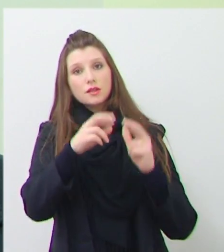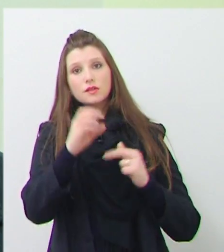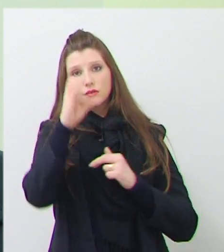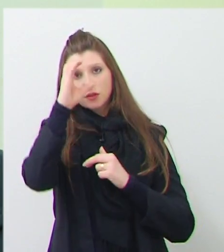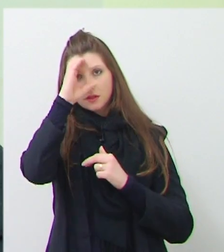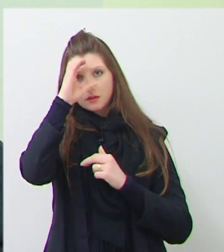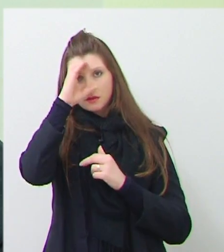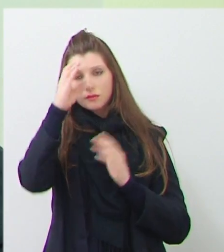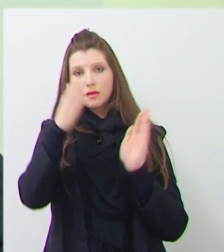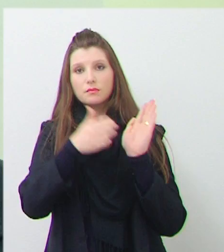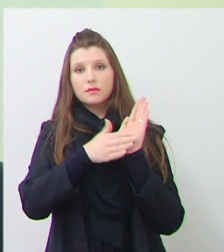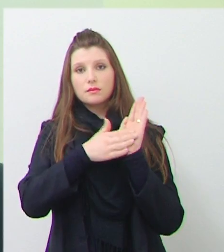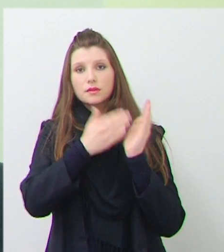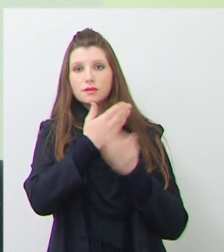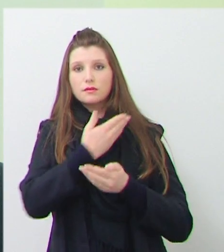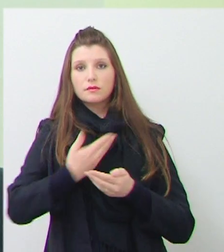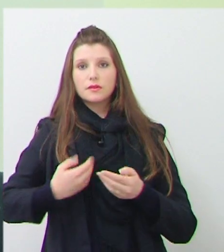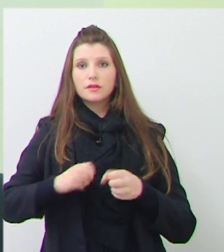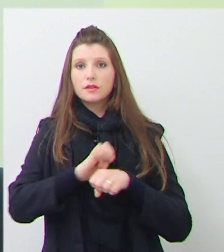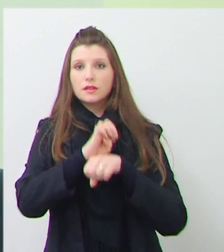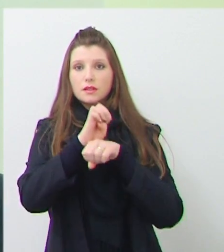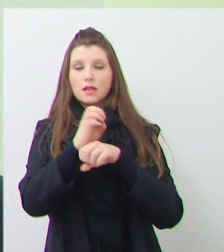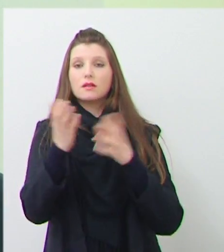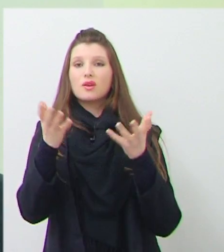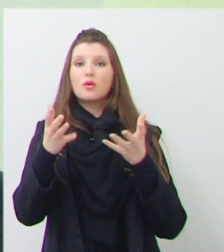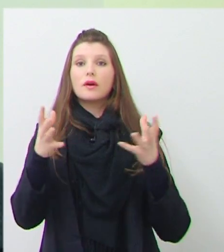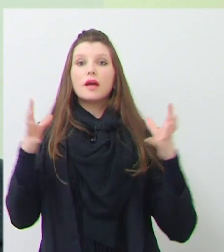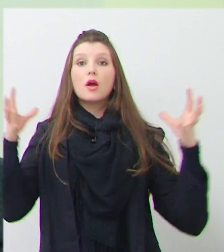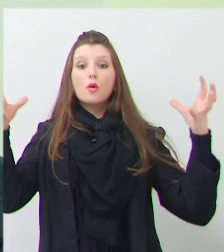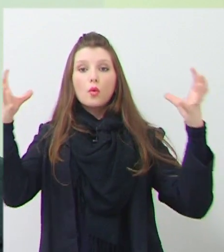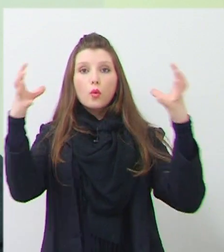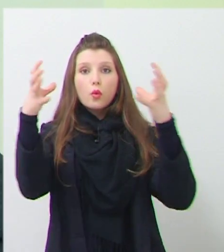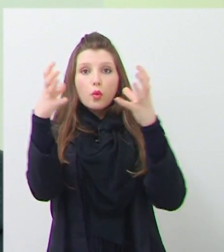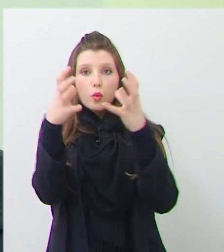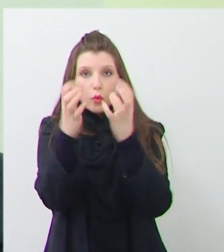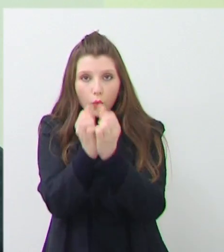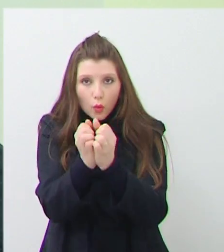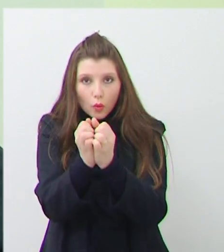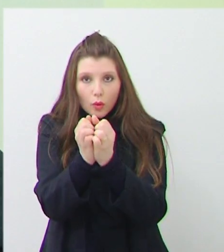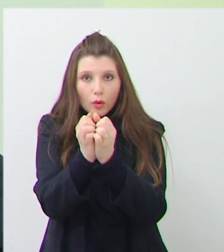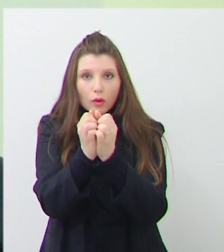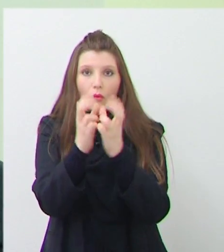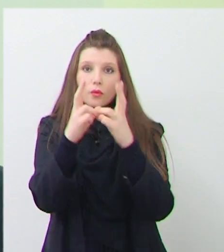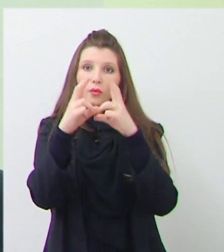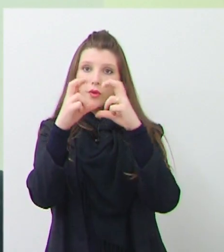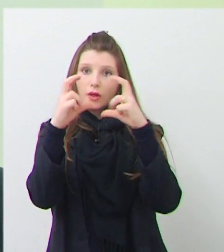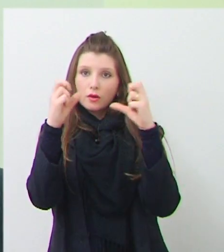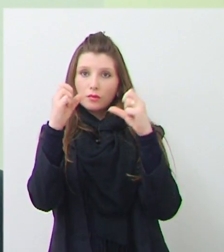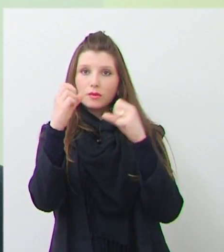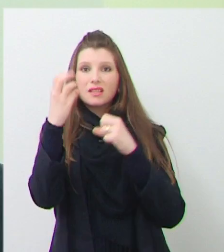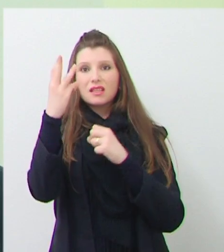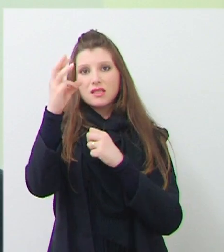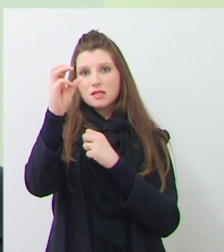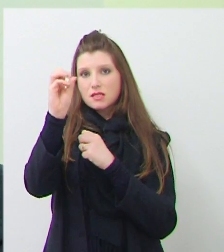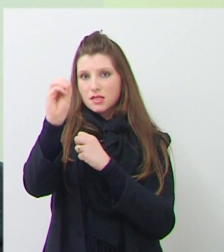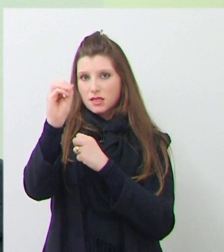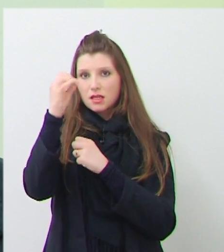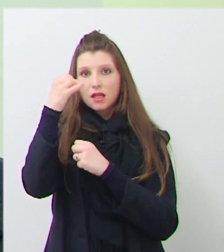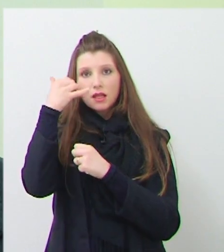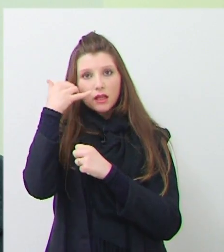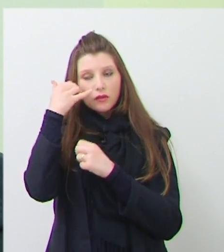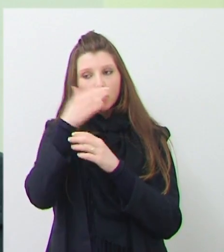e a proposta do governo do estado é centralizar todo o atendimento do estado em 30 linhas telefônicas na cidade